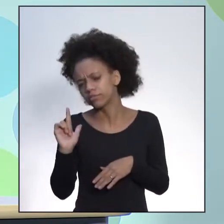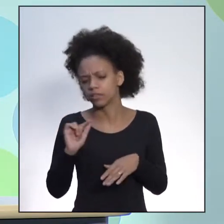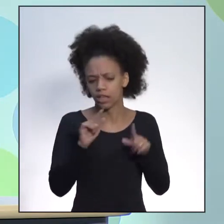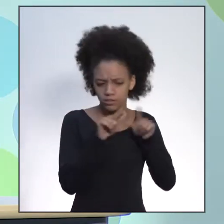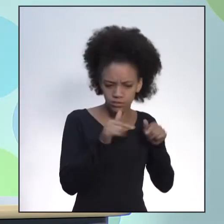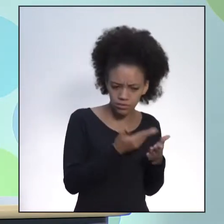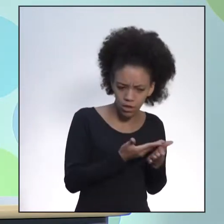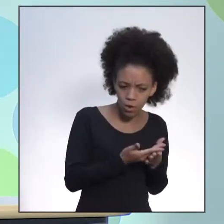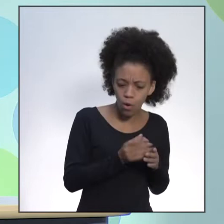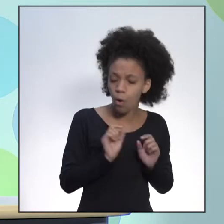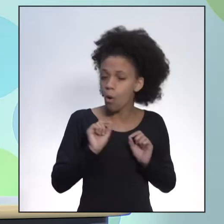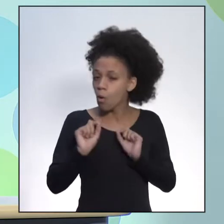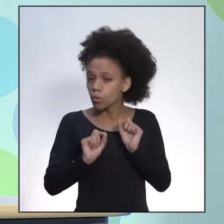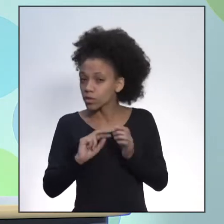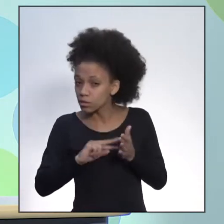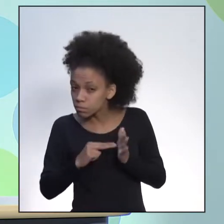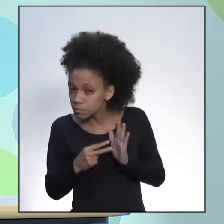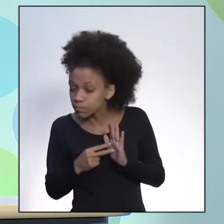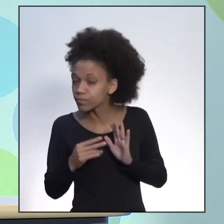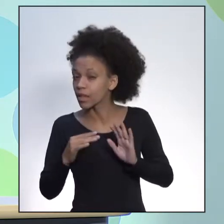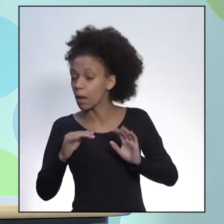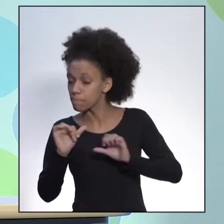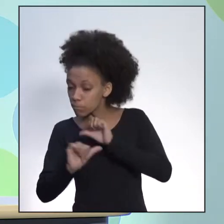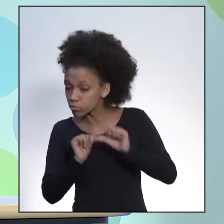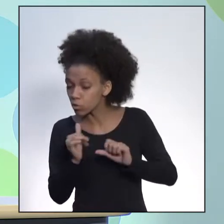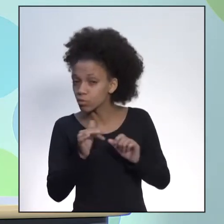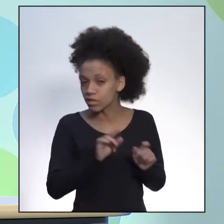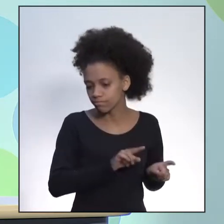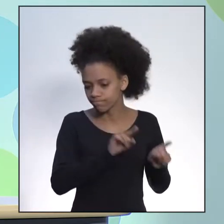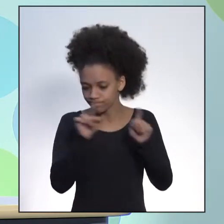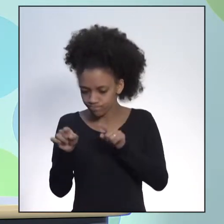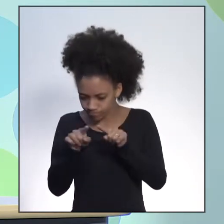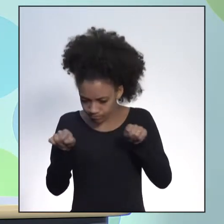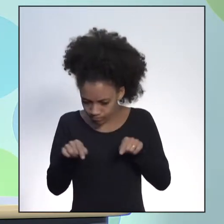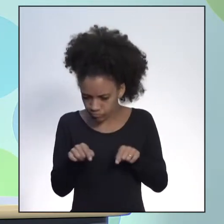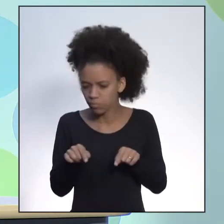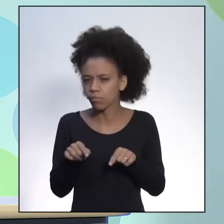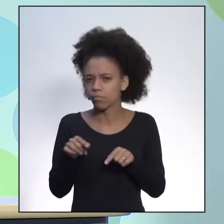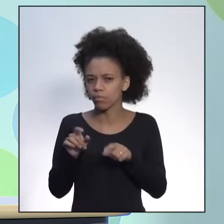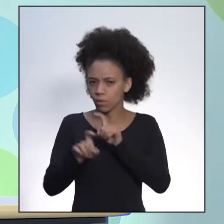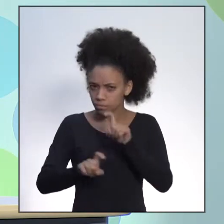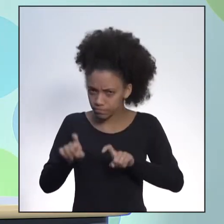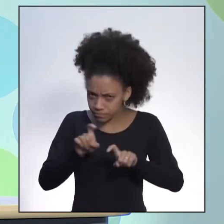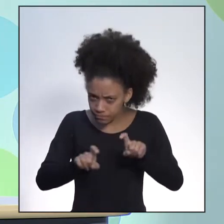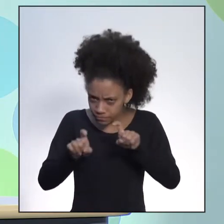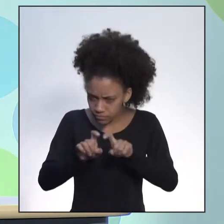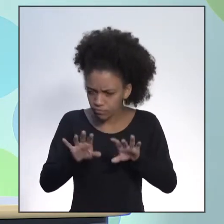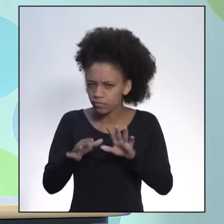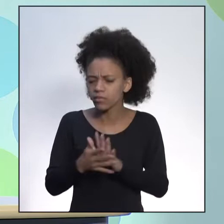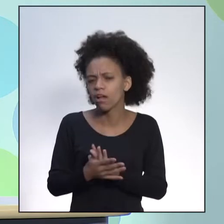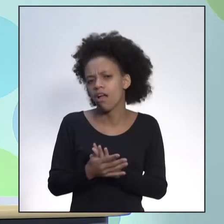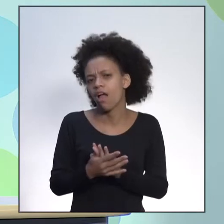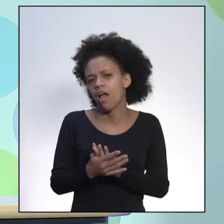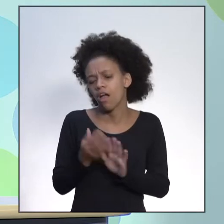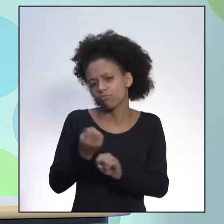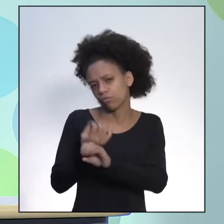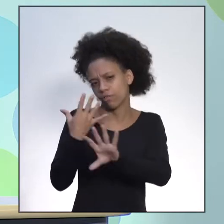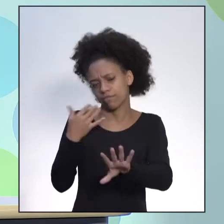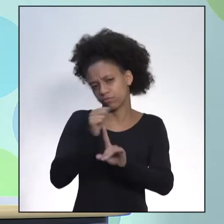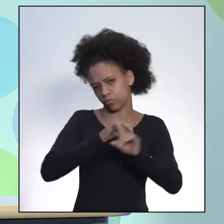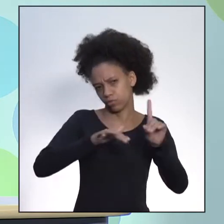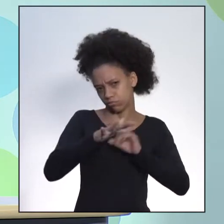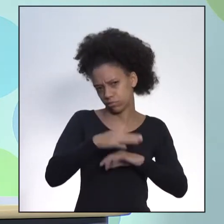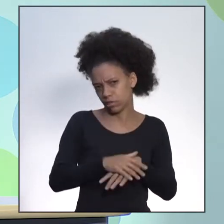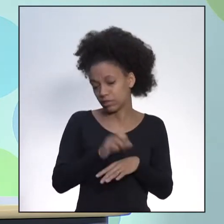que saímos do físico e agora estamos no virtual, né? É o reflexo da nossa sociedade. E